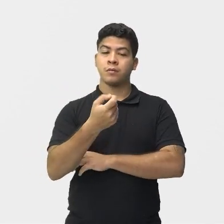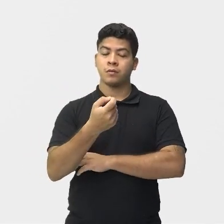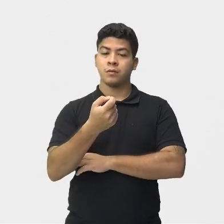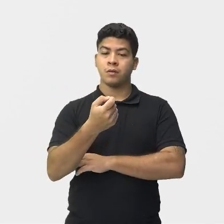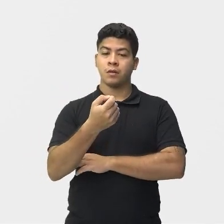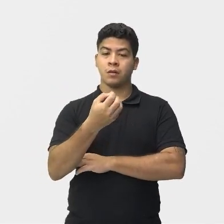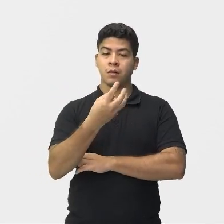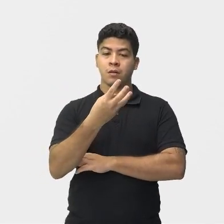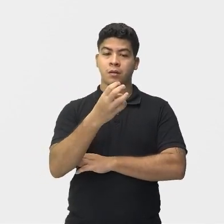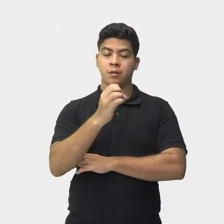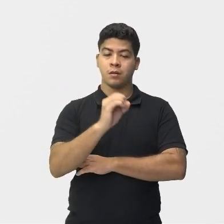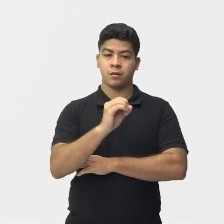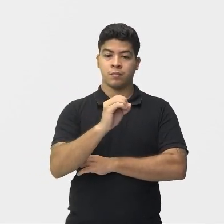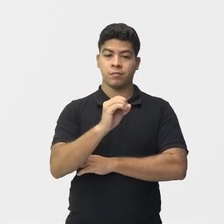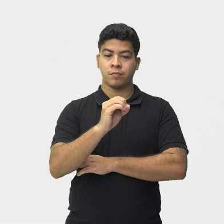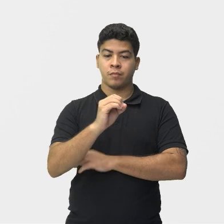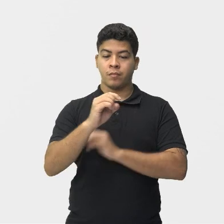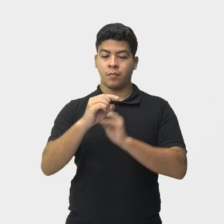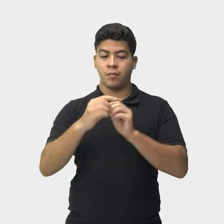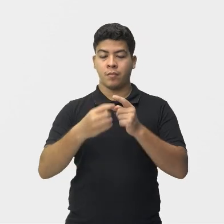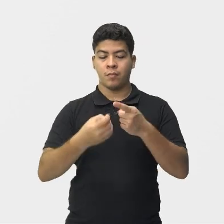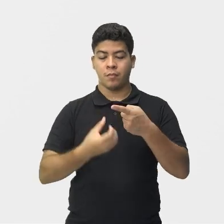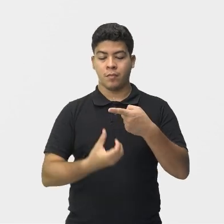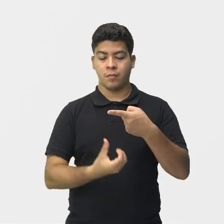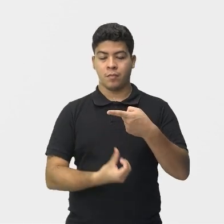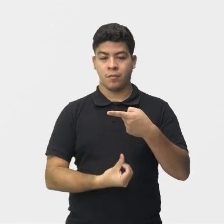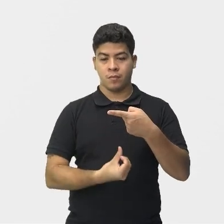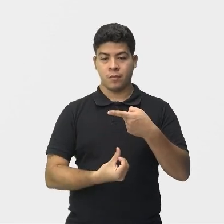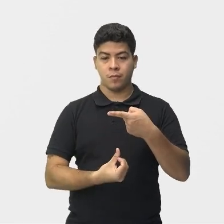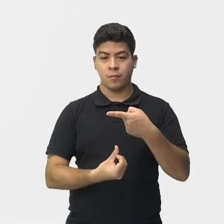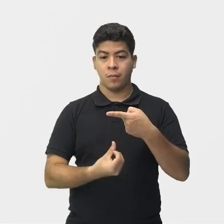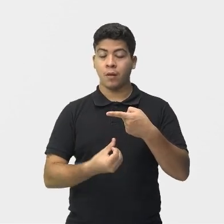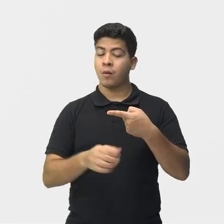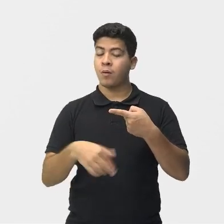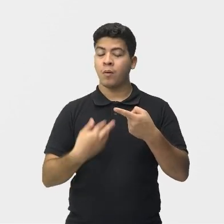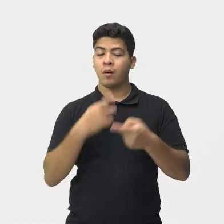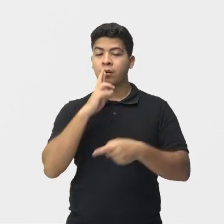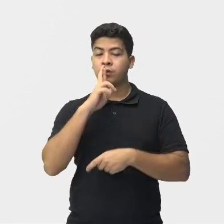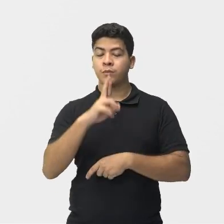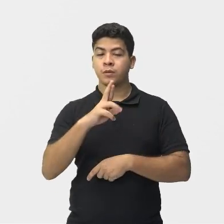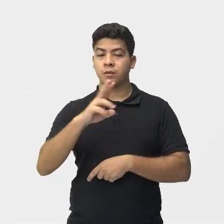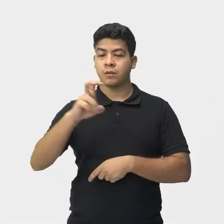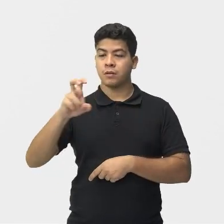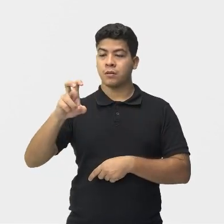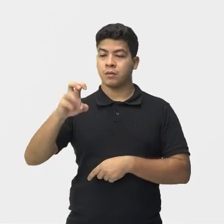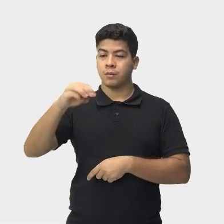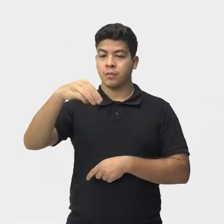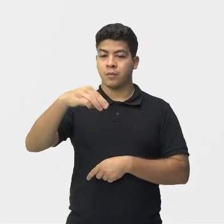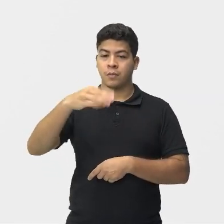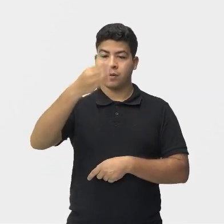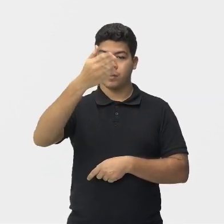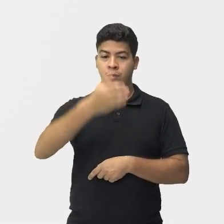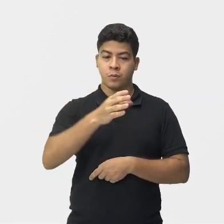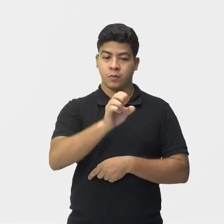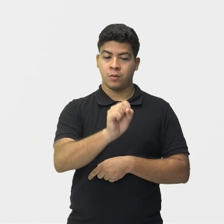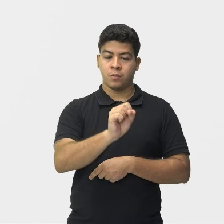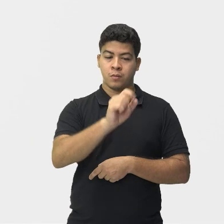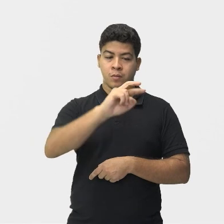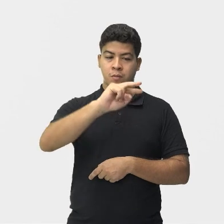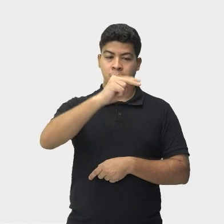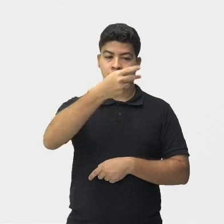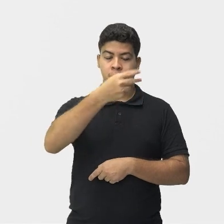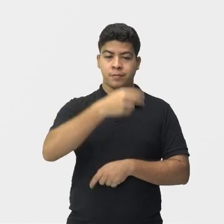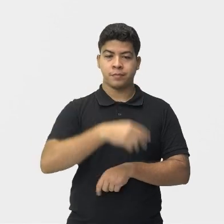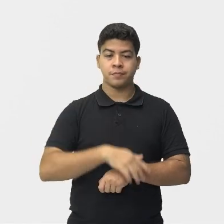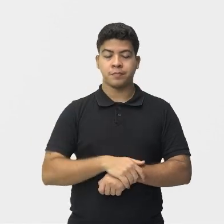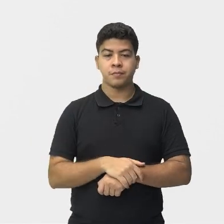é 5 metros por segundo ao quadrado. Agora, para a gente calcular a variação da posição, a gente vai